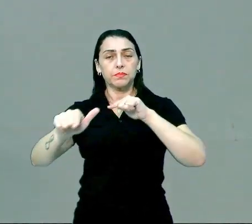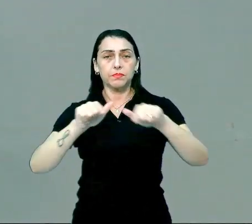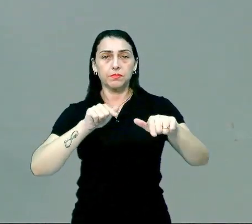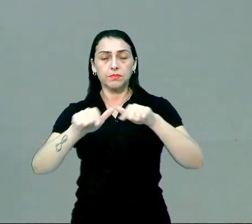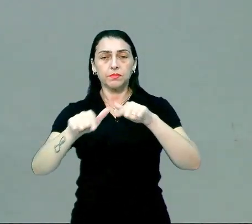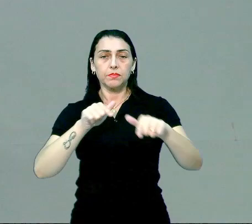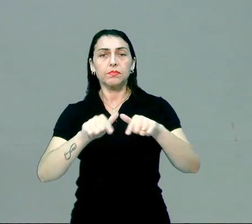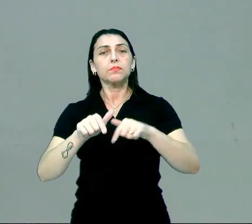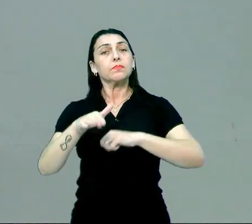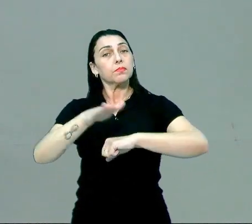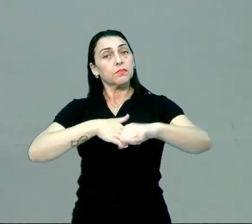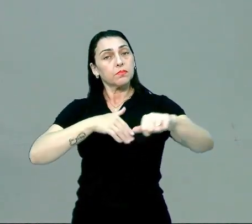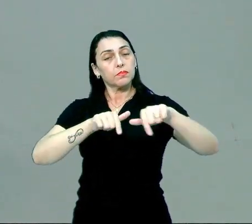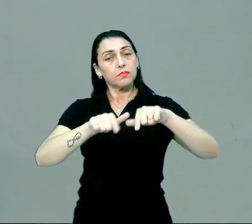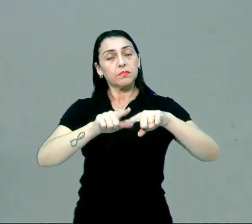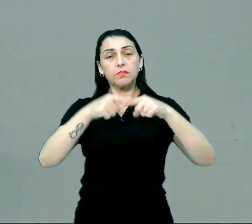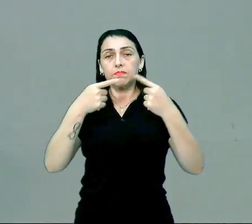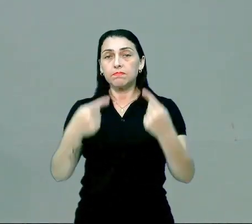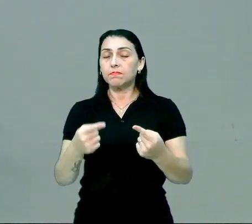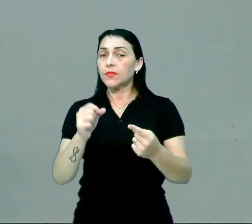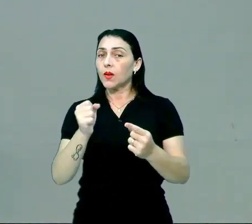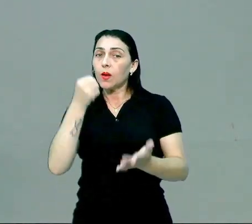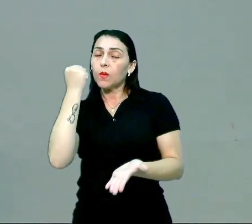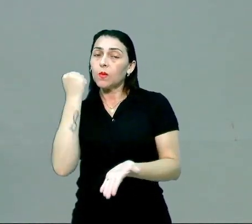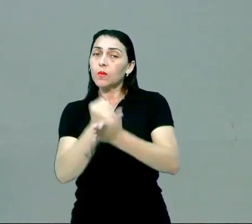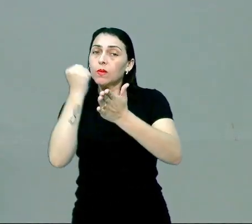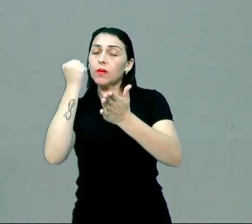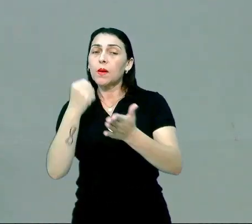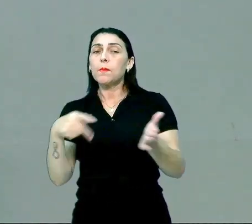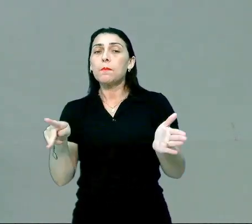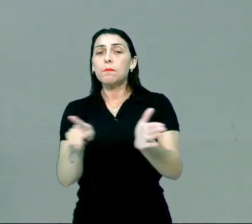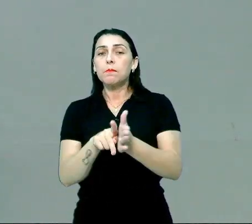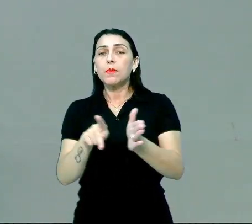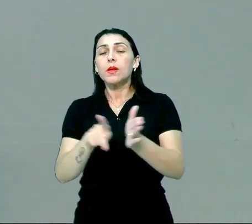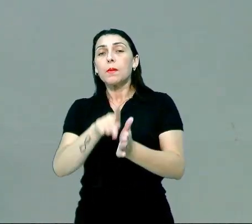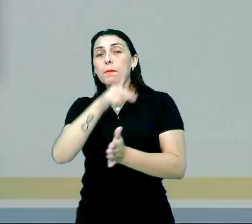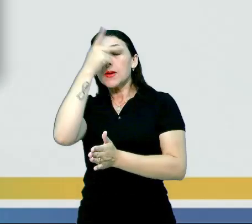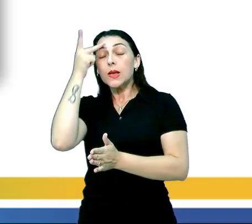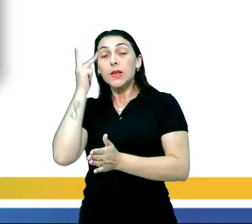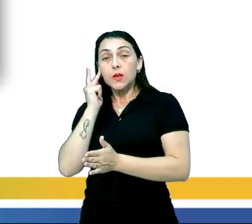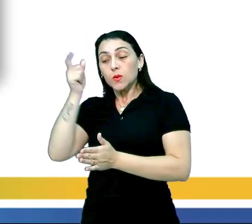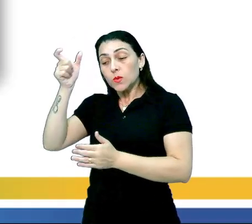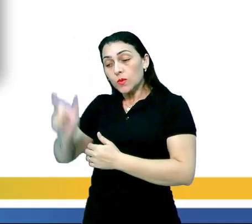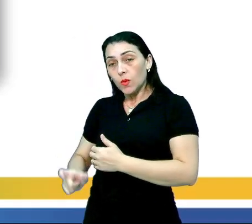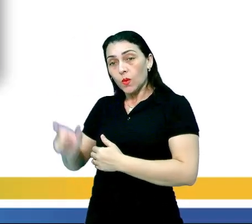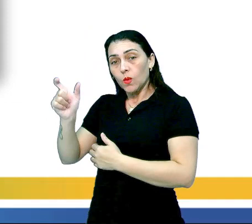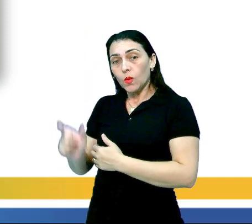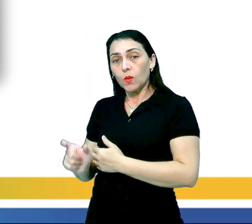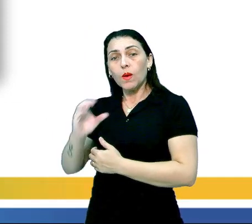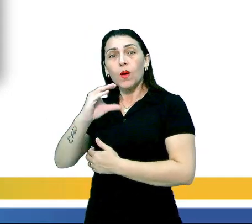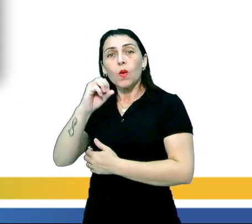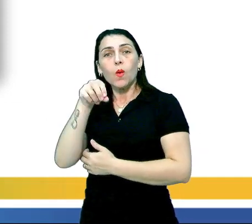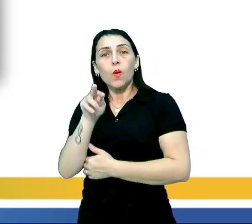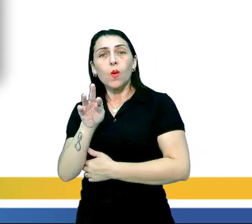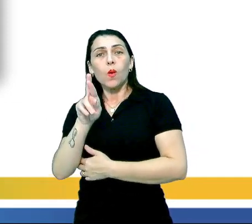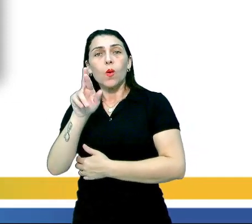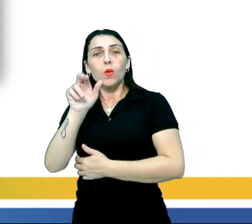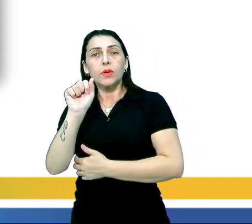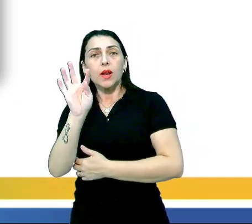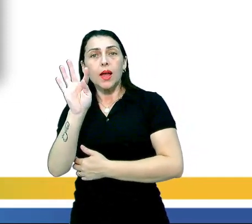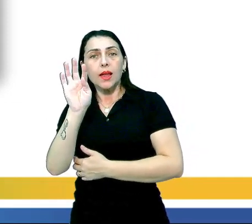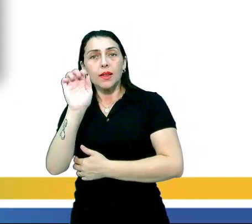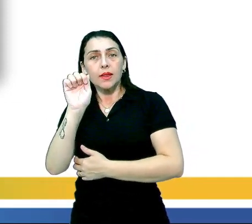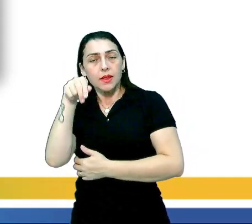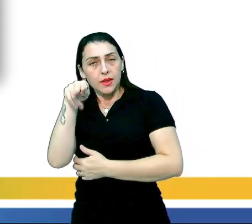trabalhador, ele é contratado, mas ele não é contratado pelo contratante. Vamos voltar novamente para a imagem para